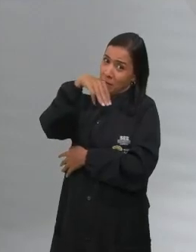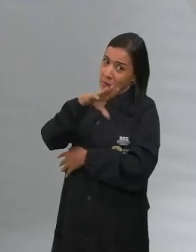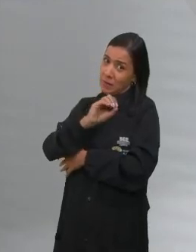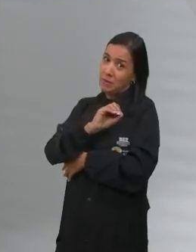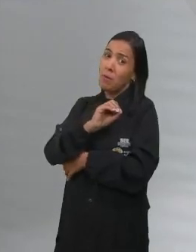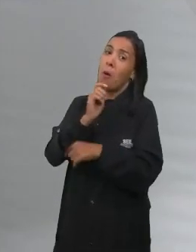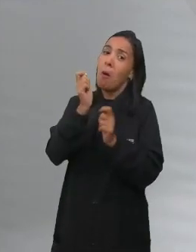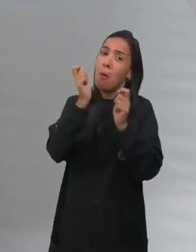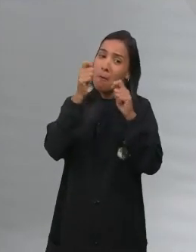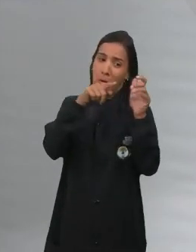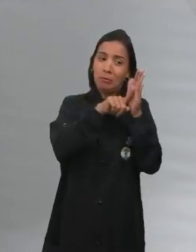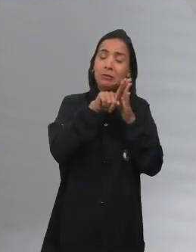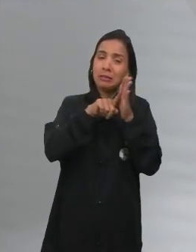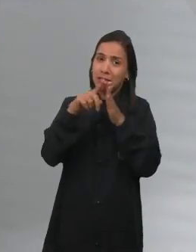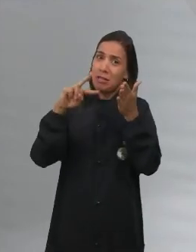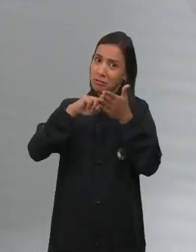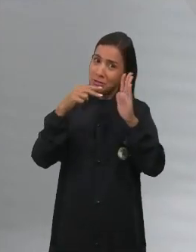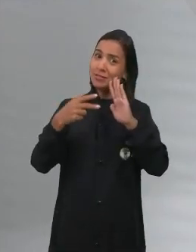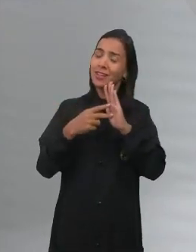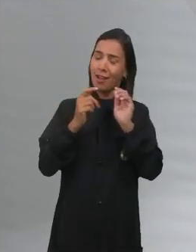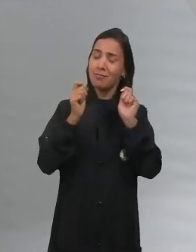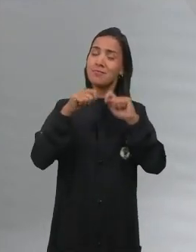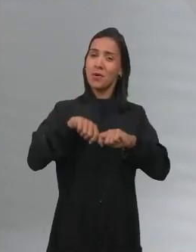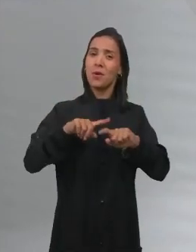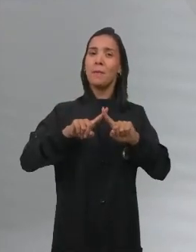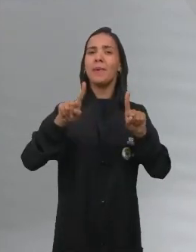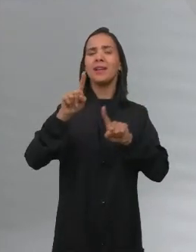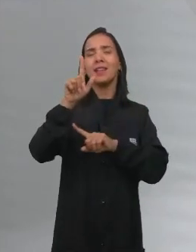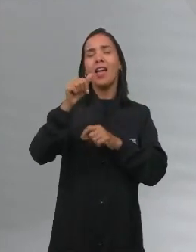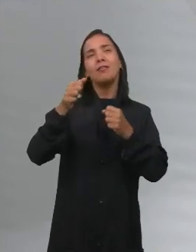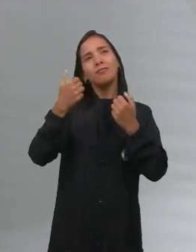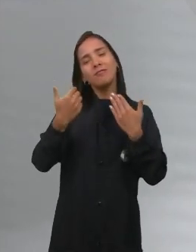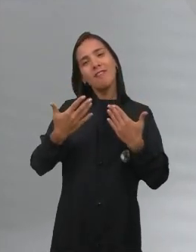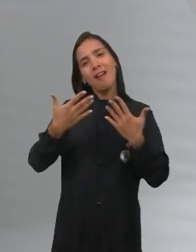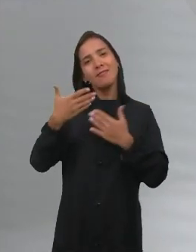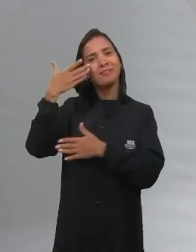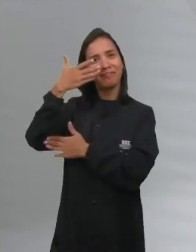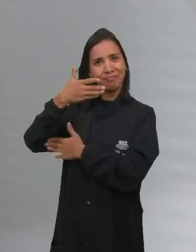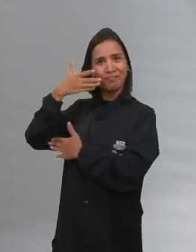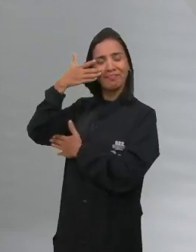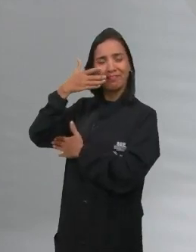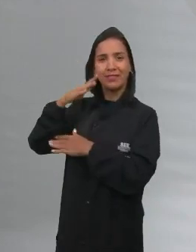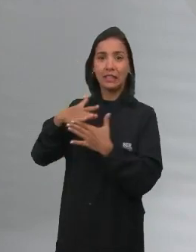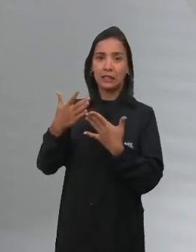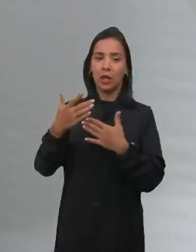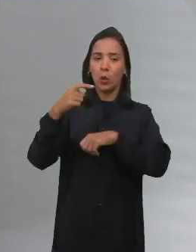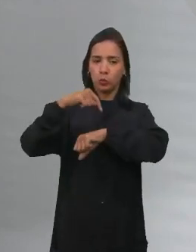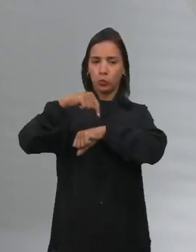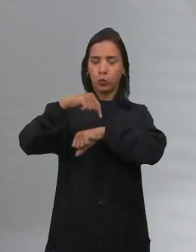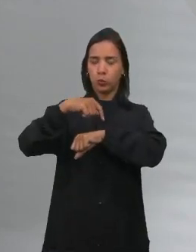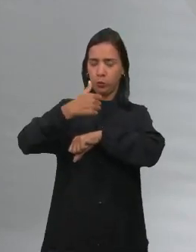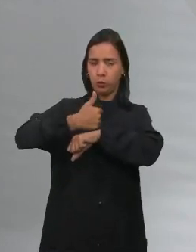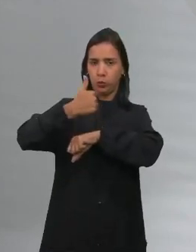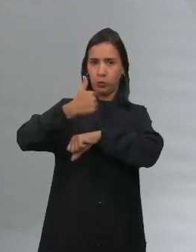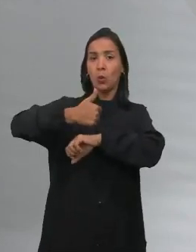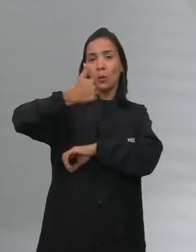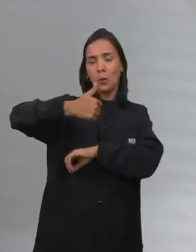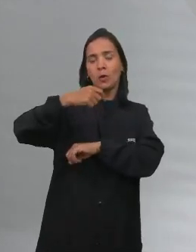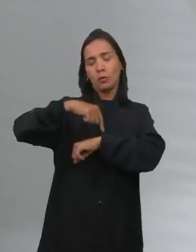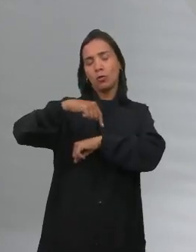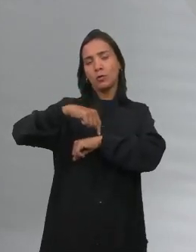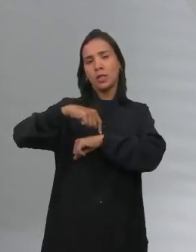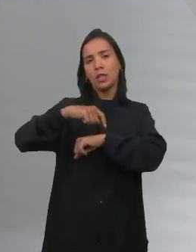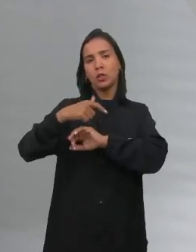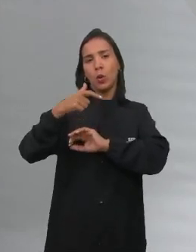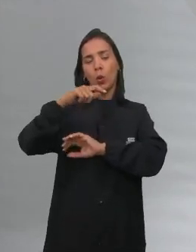viu? Mas é uma suavização do discurso, tá, pessoal? Então, aqui nesse primeiro momento, o negro ele aparece dessa maneira.